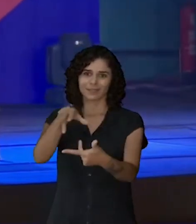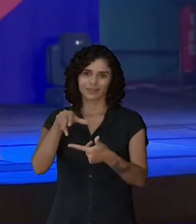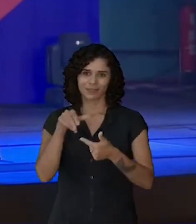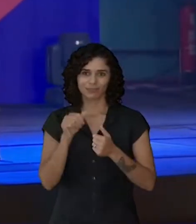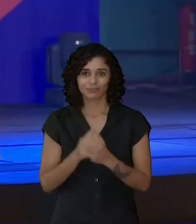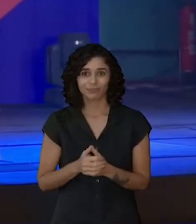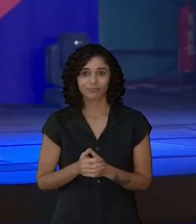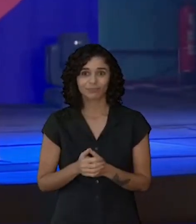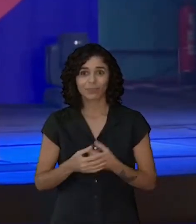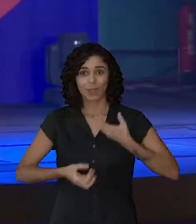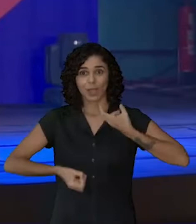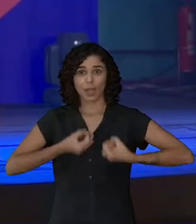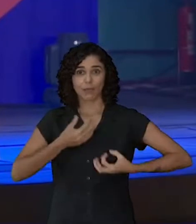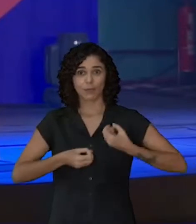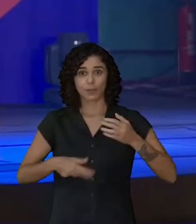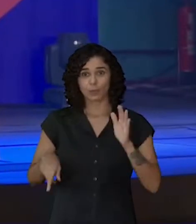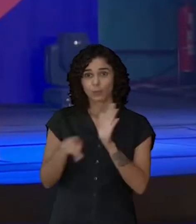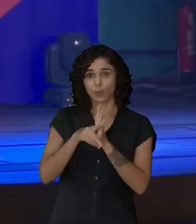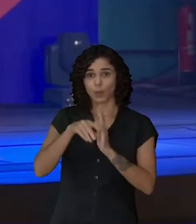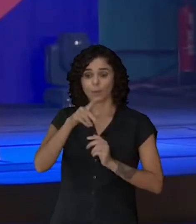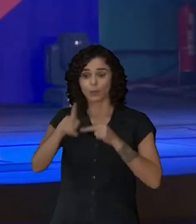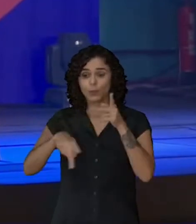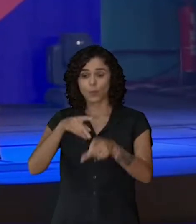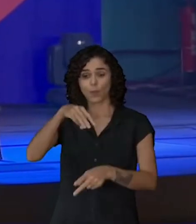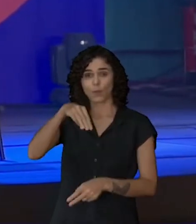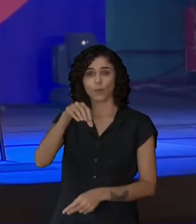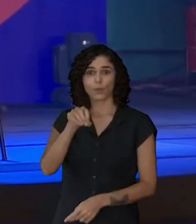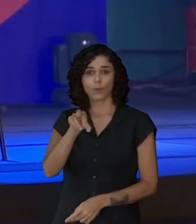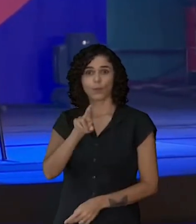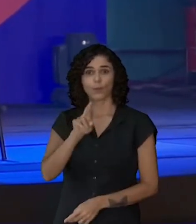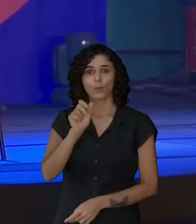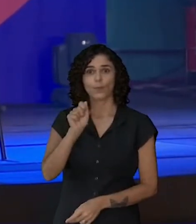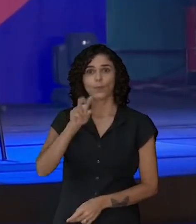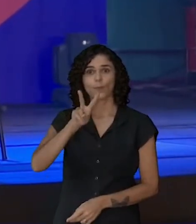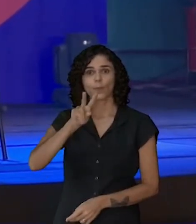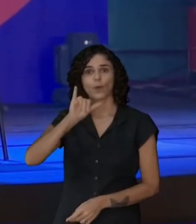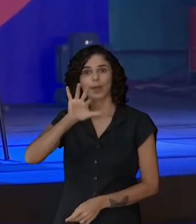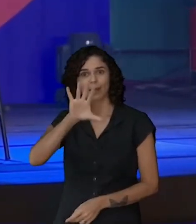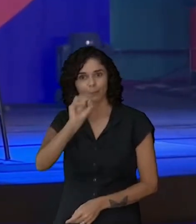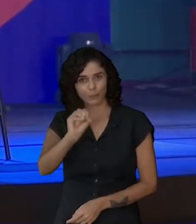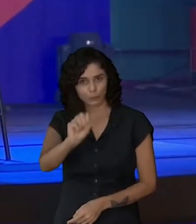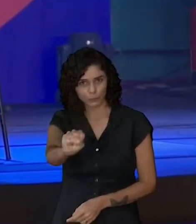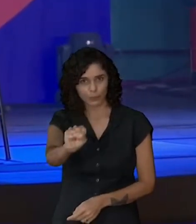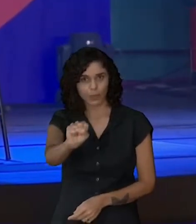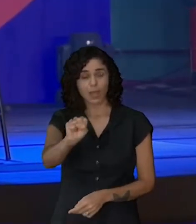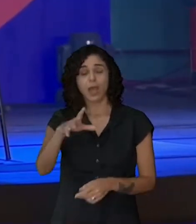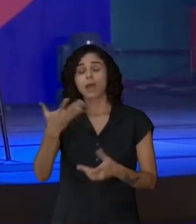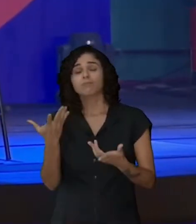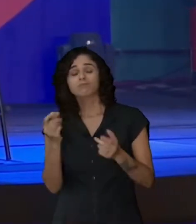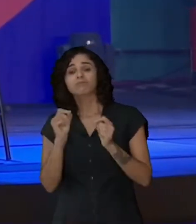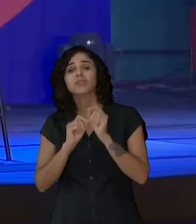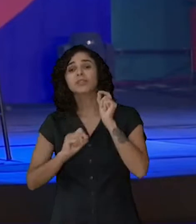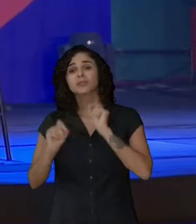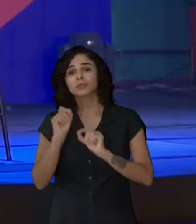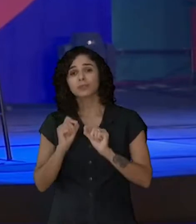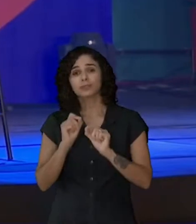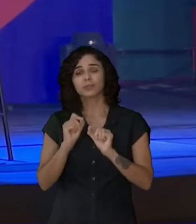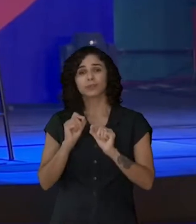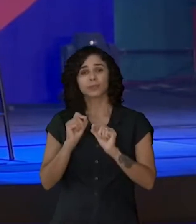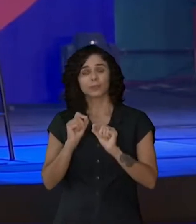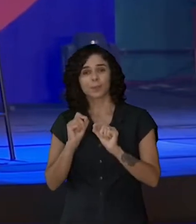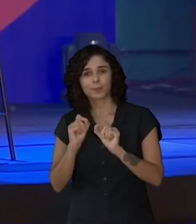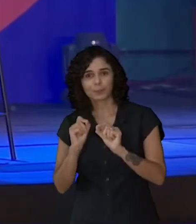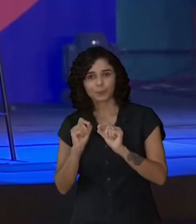O avivamento dos morávios fez com que cada